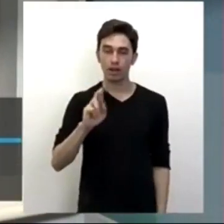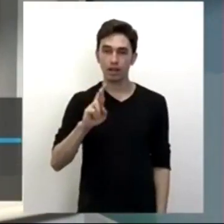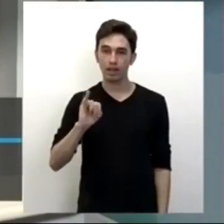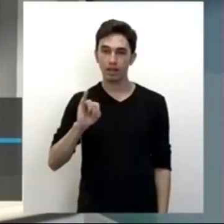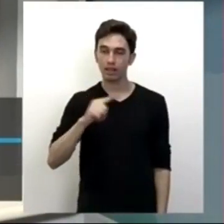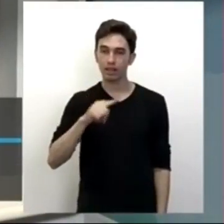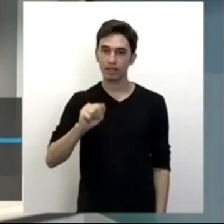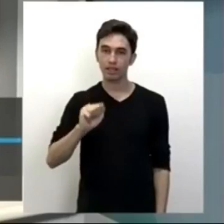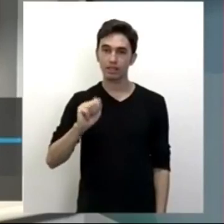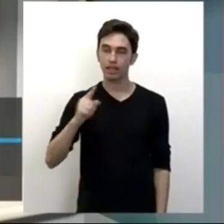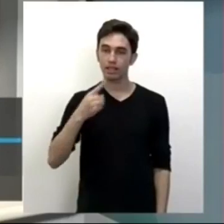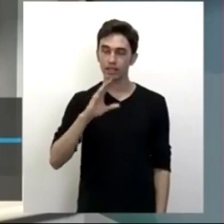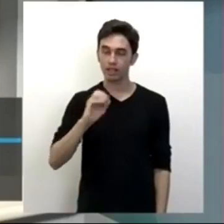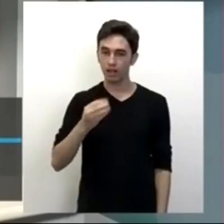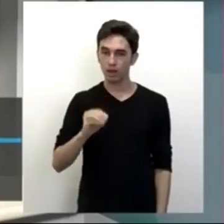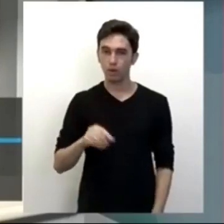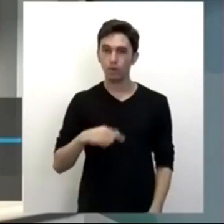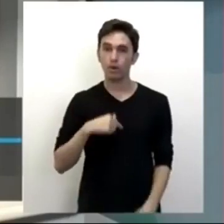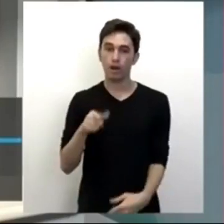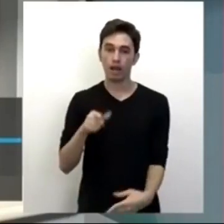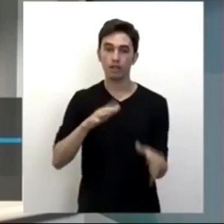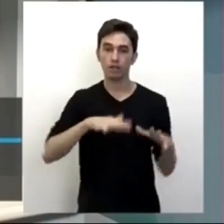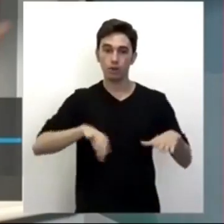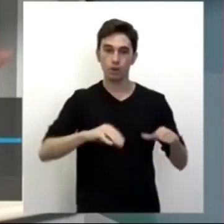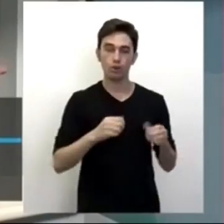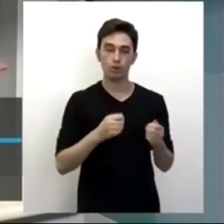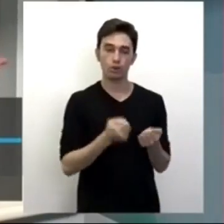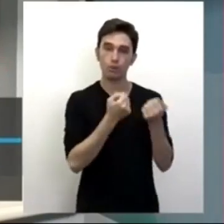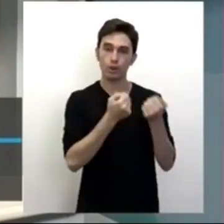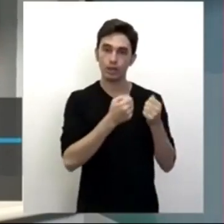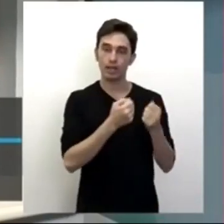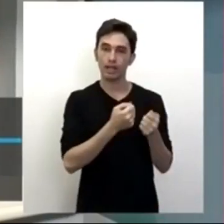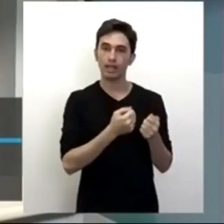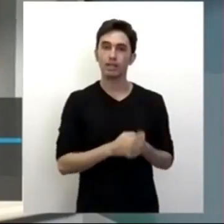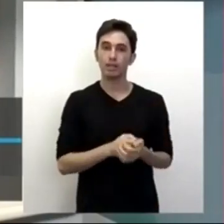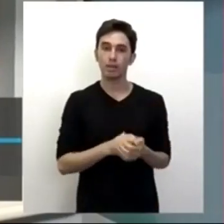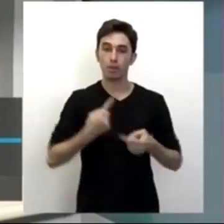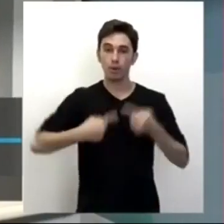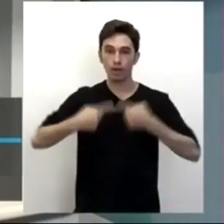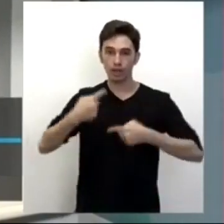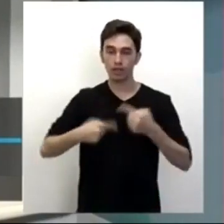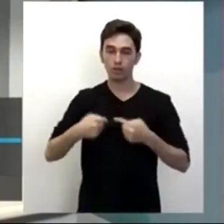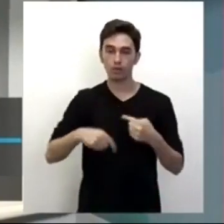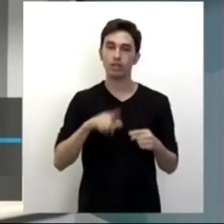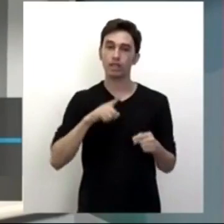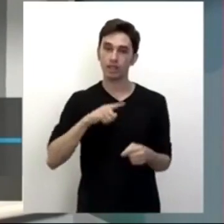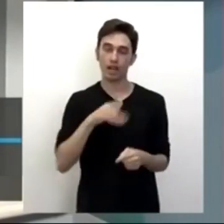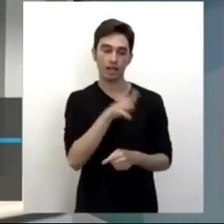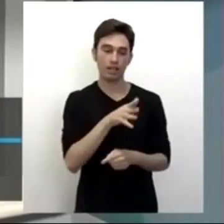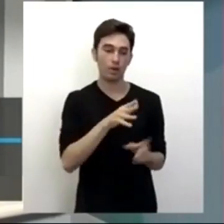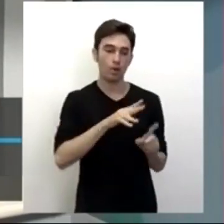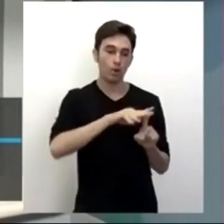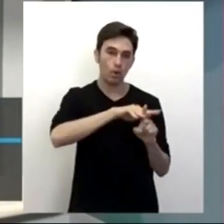e políticos no mundo. Então, o mundo capitalista e o mundo socialista, eles entraram ali em